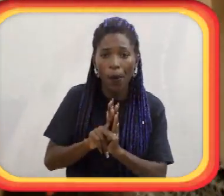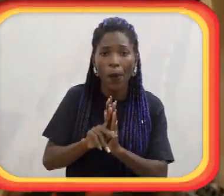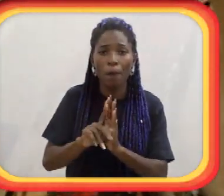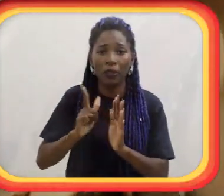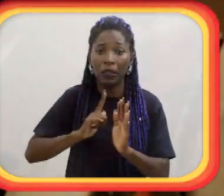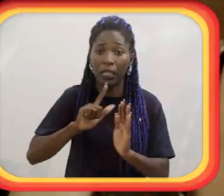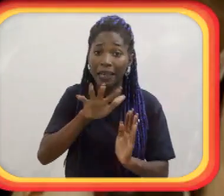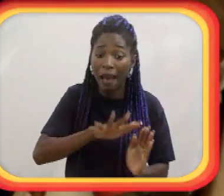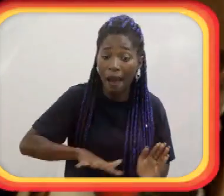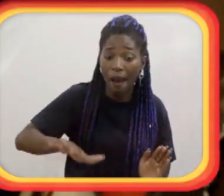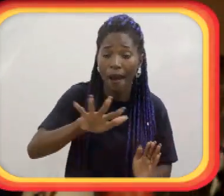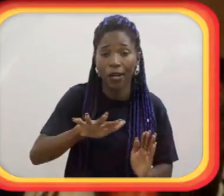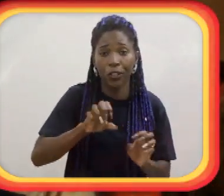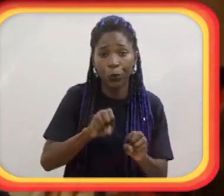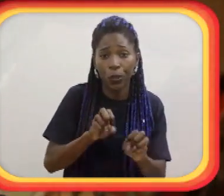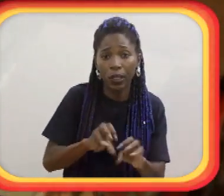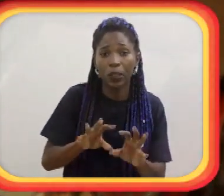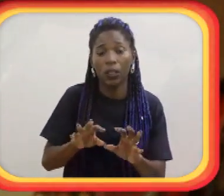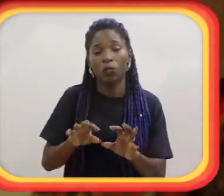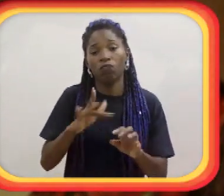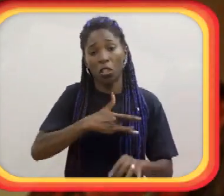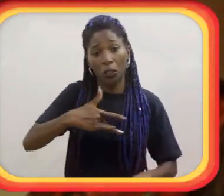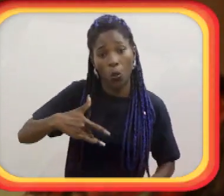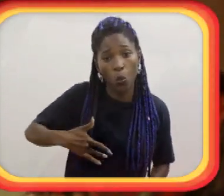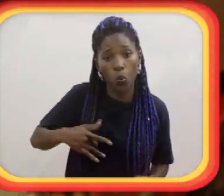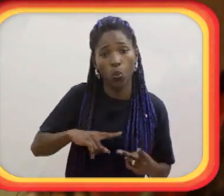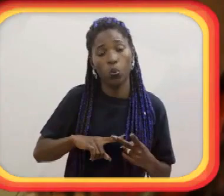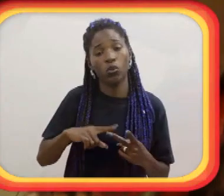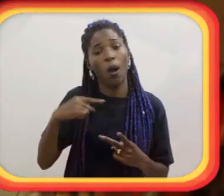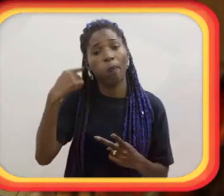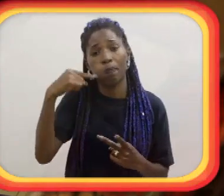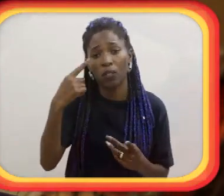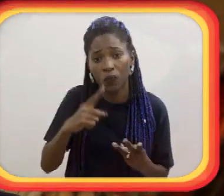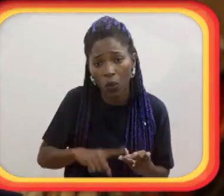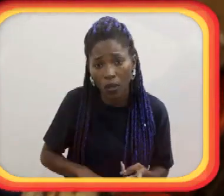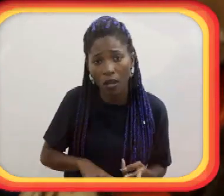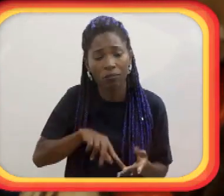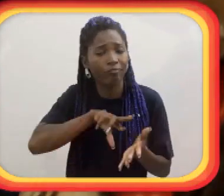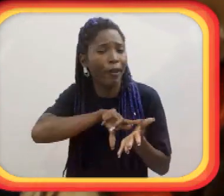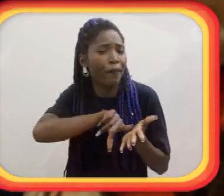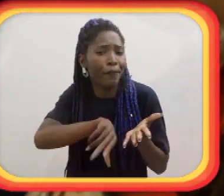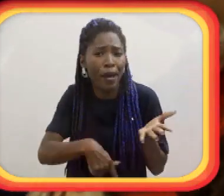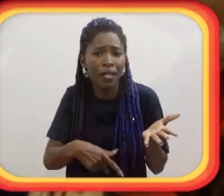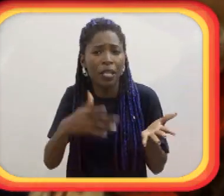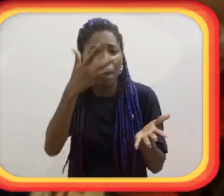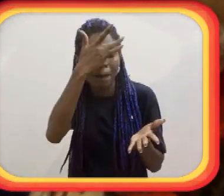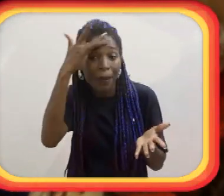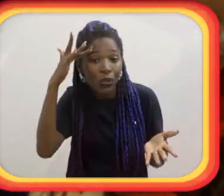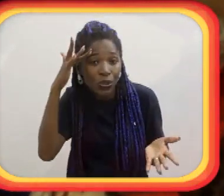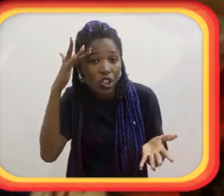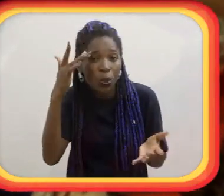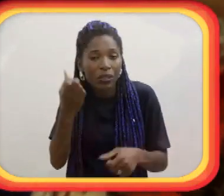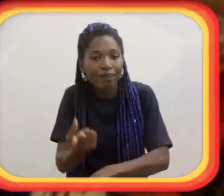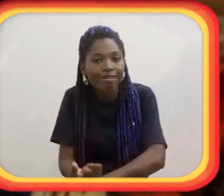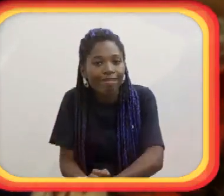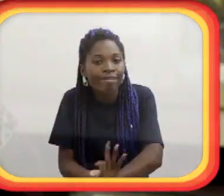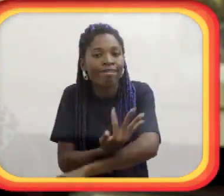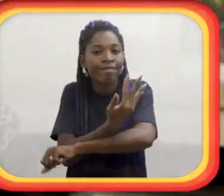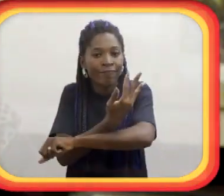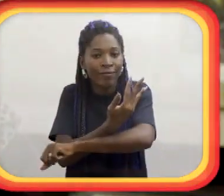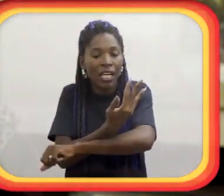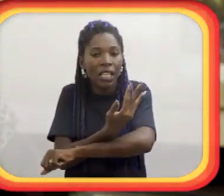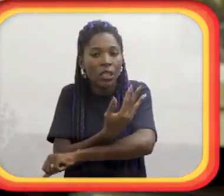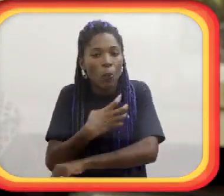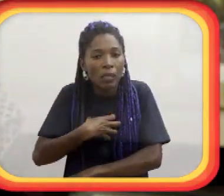profissionais da área de educação, muitos profissionais da área de saúde, advogados também, enfim, todas as pessoas que